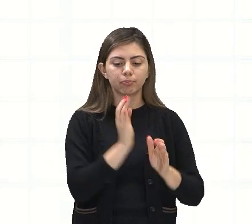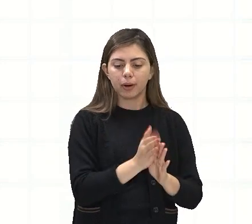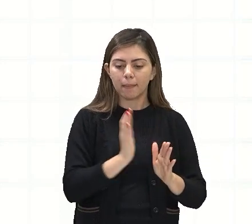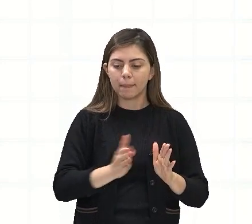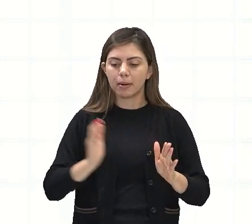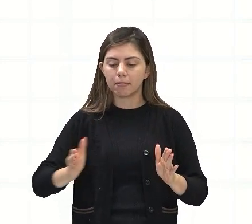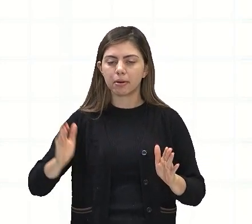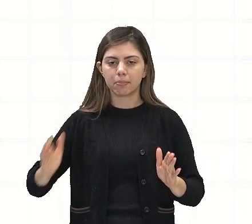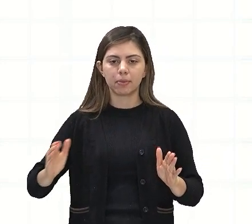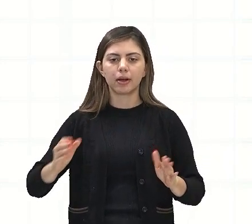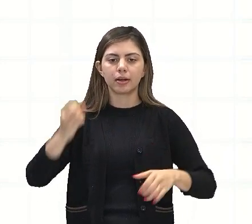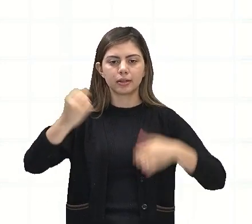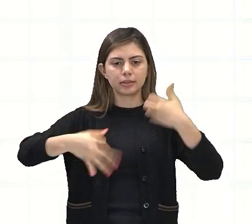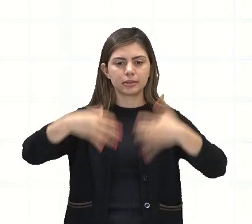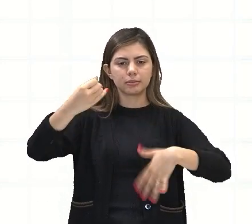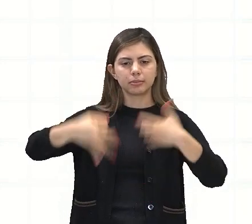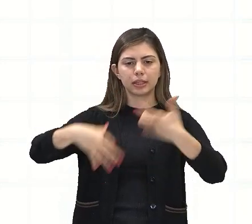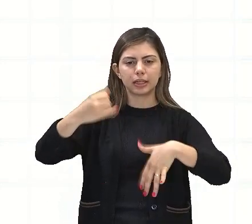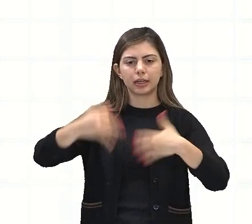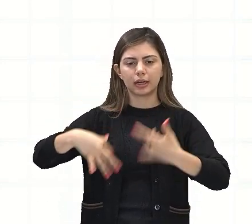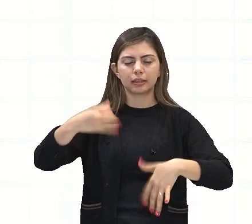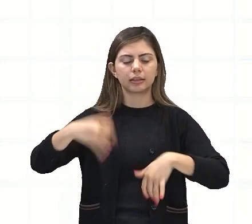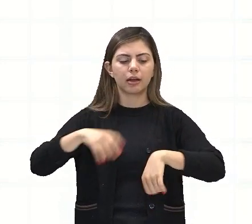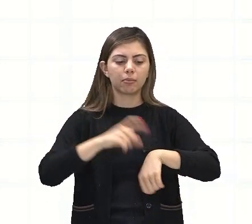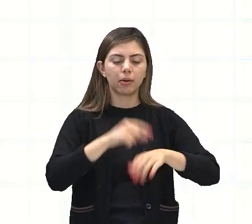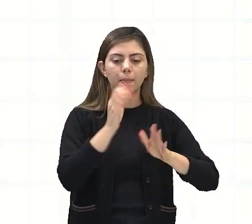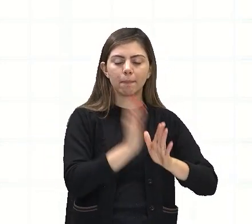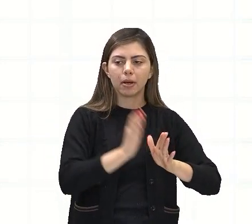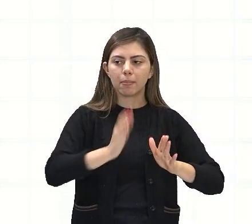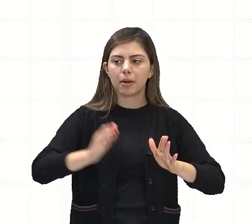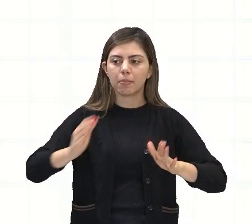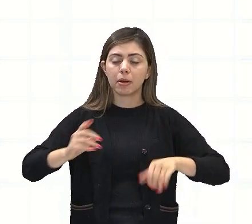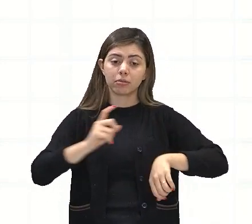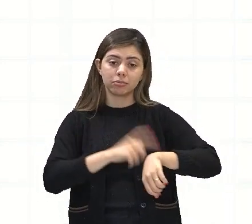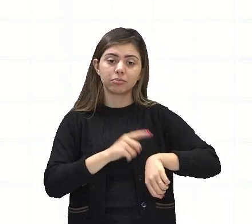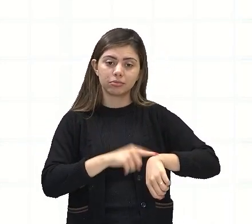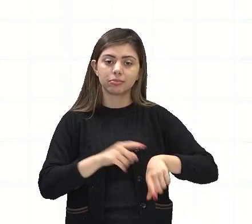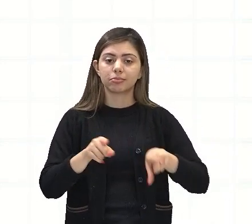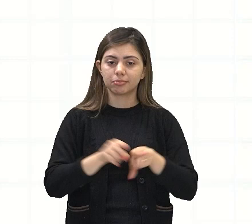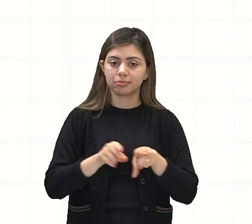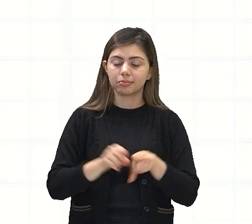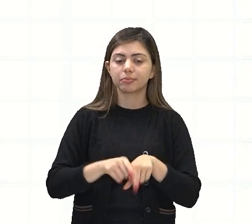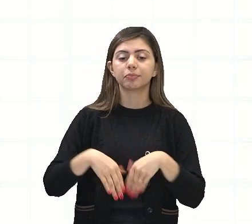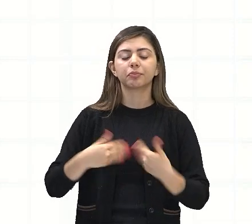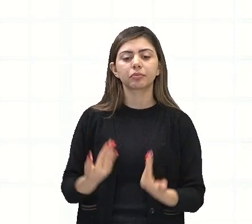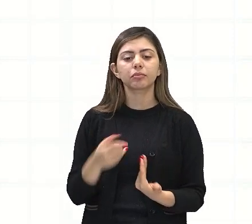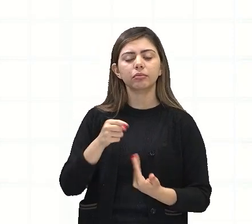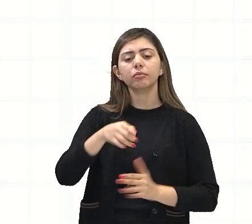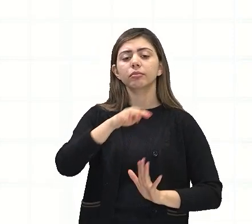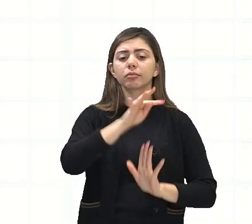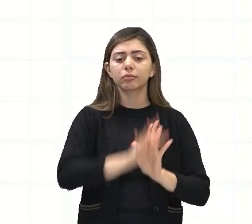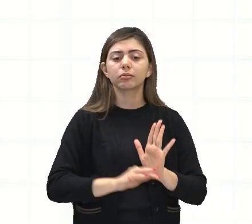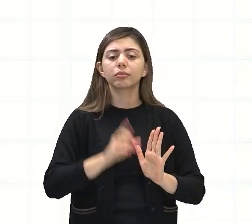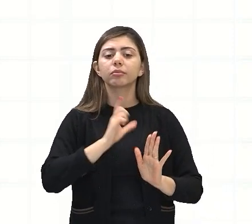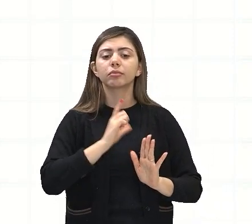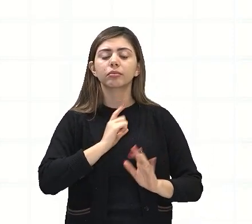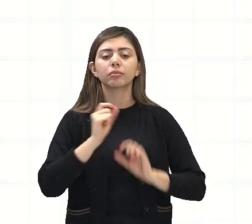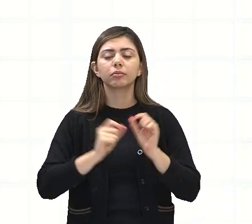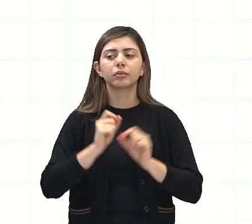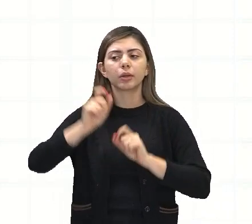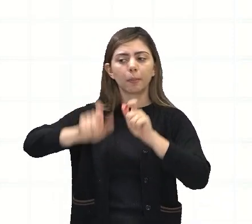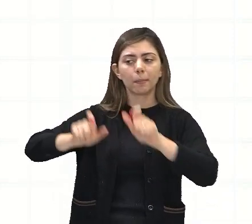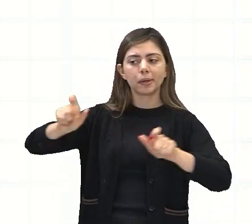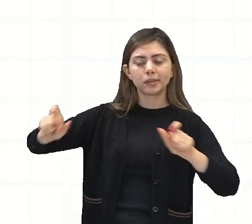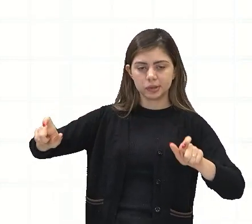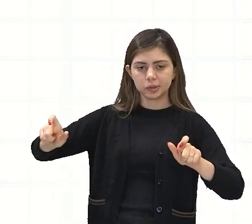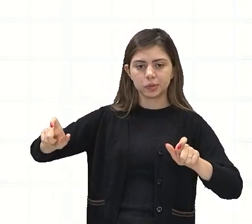contados, narrados, relatados a partir de um tempo e constam nesse texto personagens, a